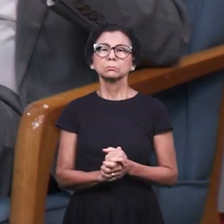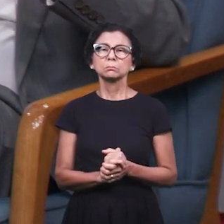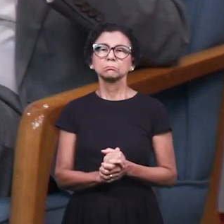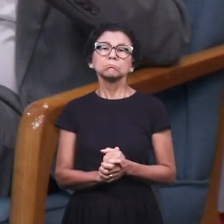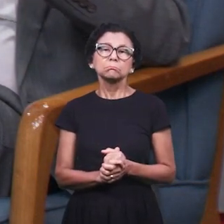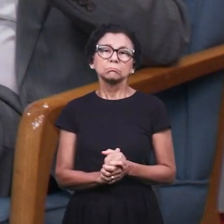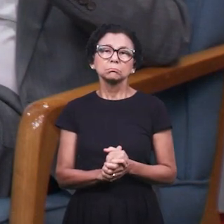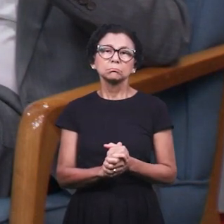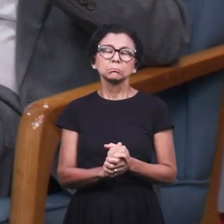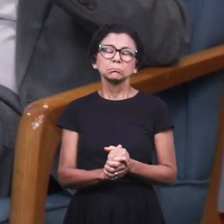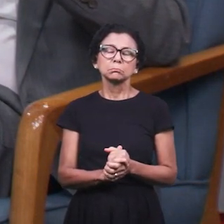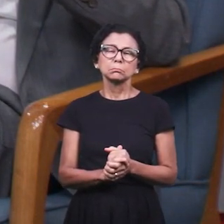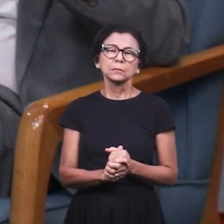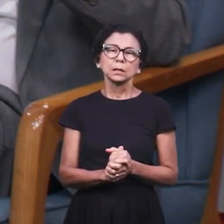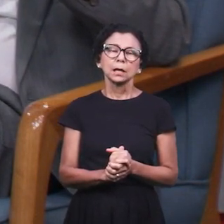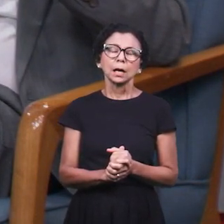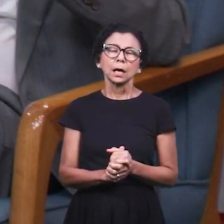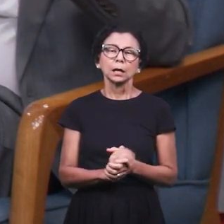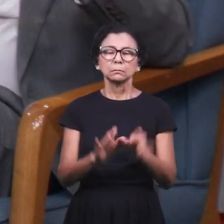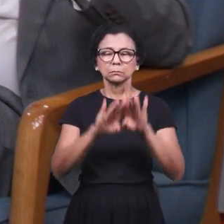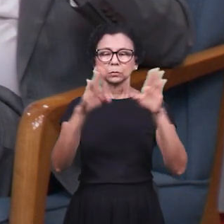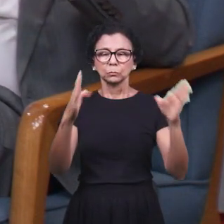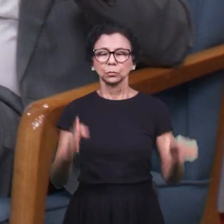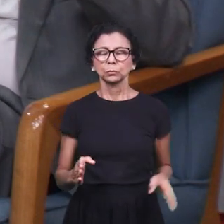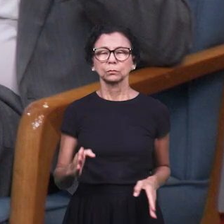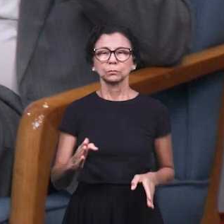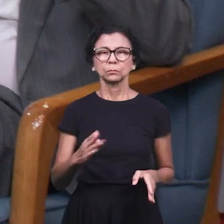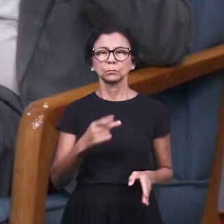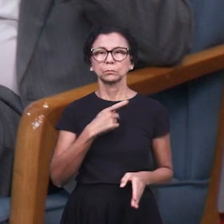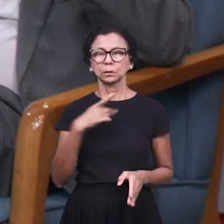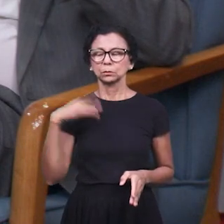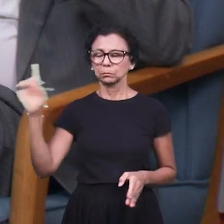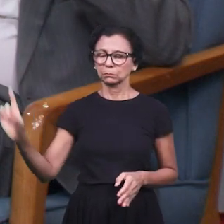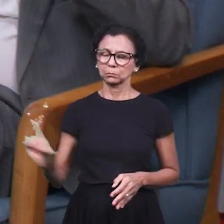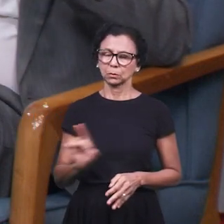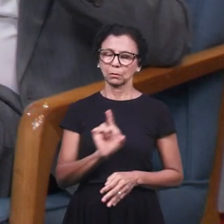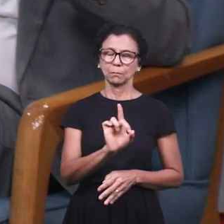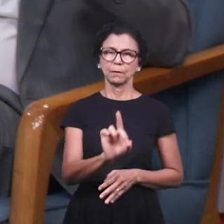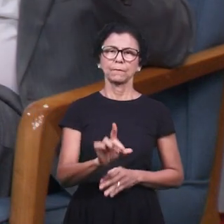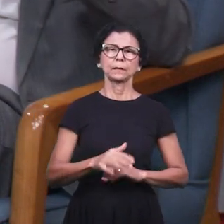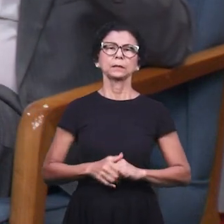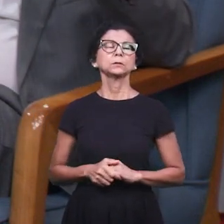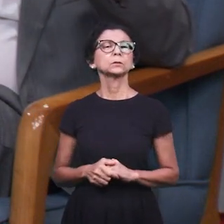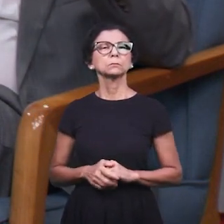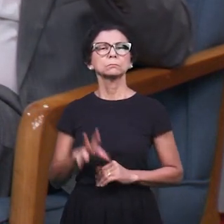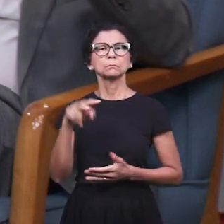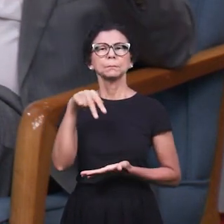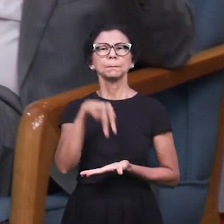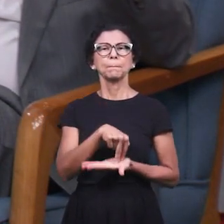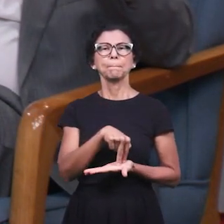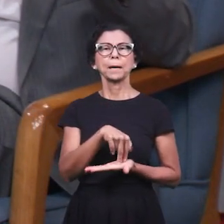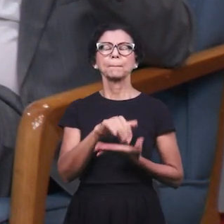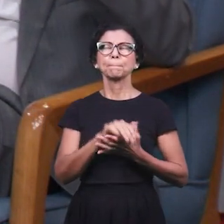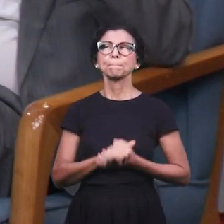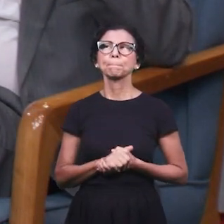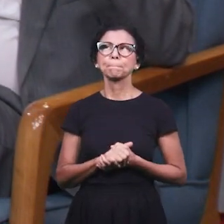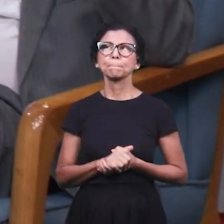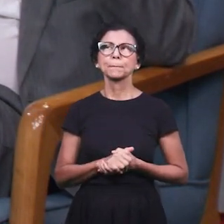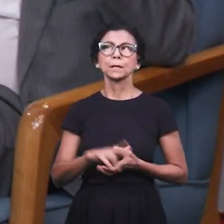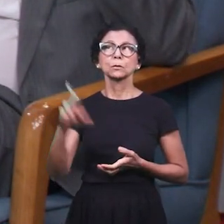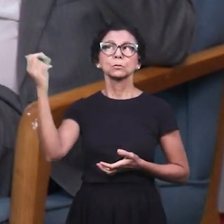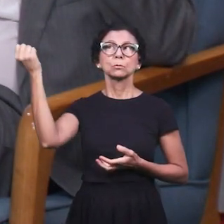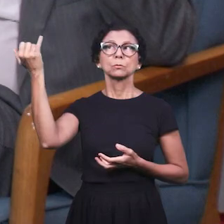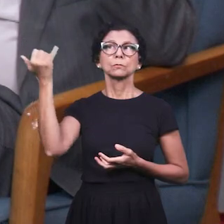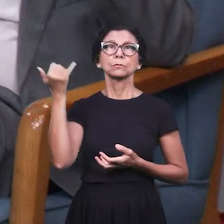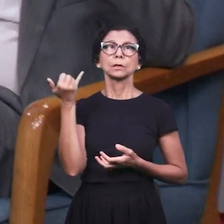foi para frente, foi começar o culto. Ele chegou em pé, chegou na frente do púlpito